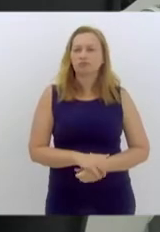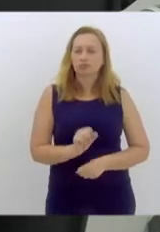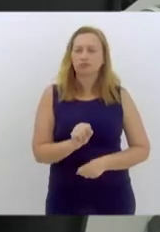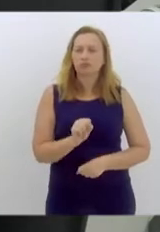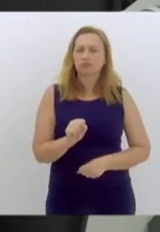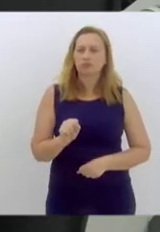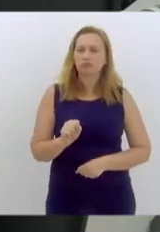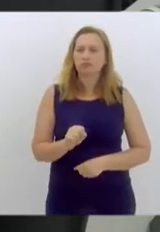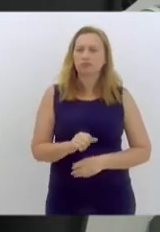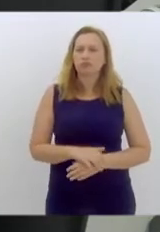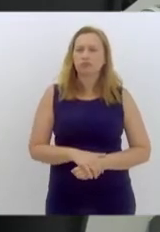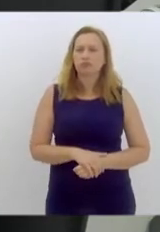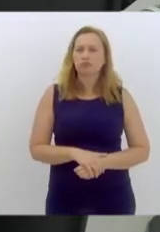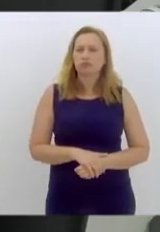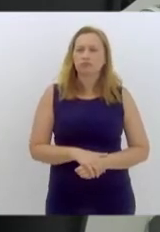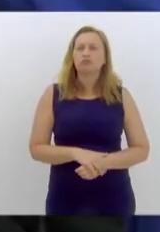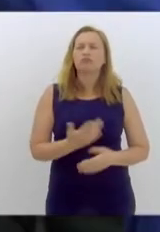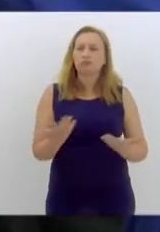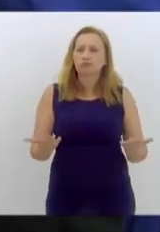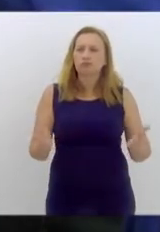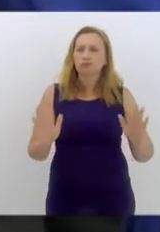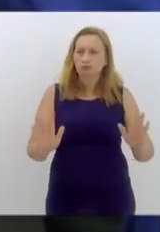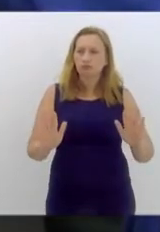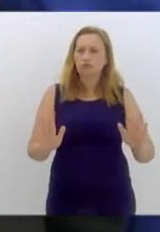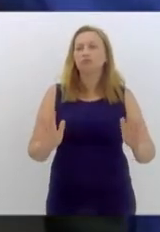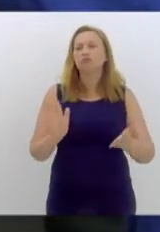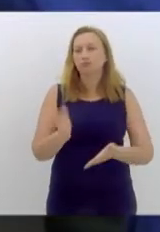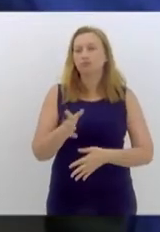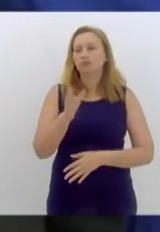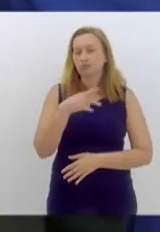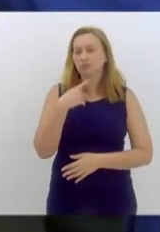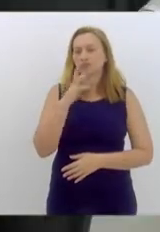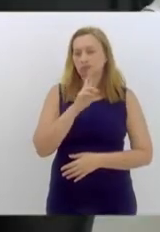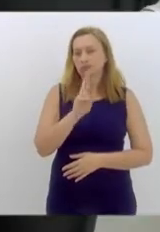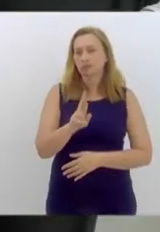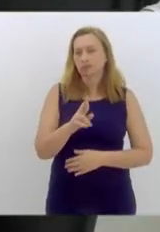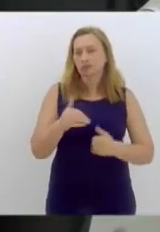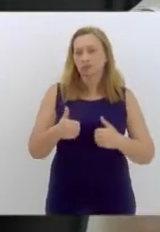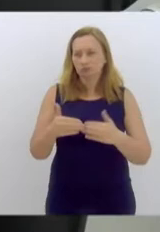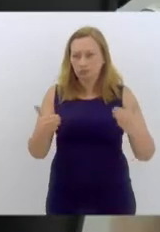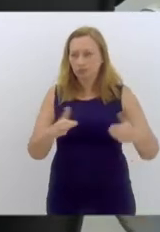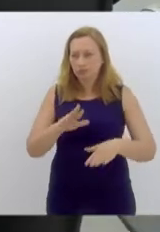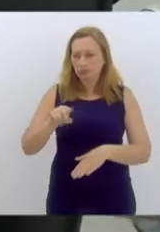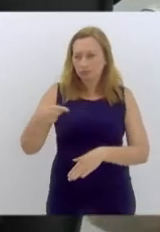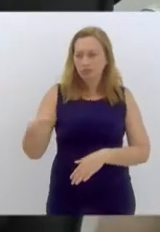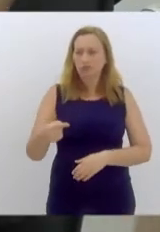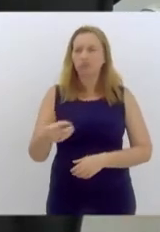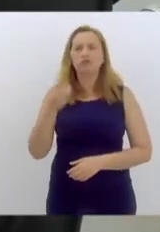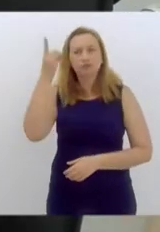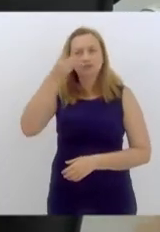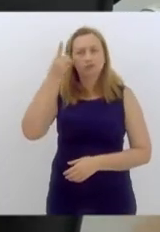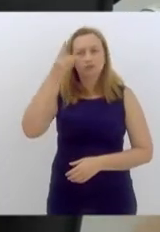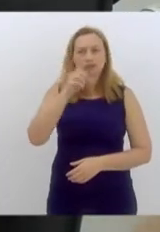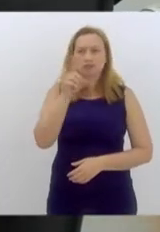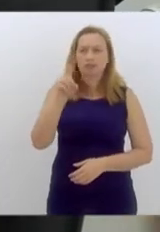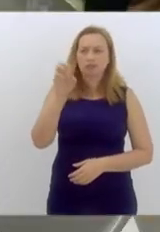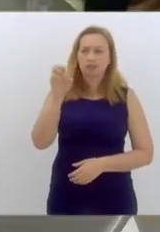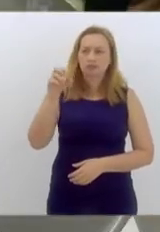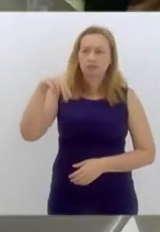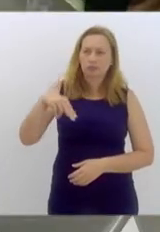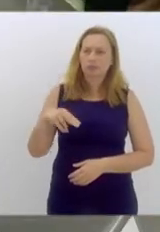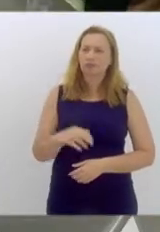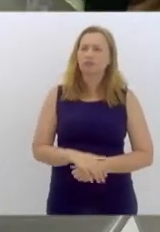sim. Só saber que interlocução houve nesses últimos anos. Pois é, mas ela respondendo, a gente abre. Pois não, deputado Zeidão. Por favor.